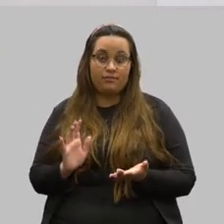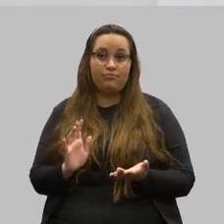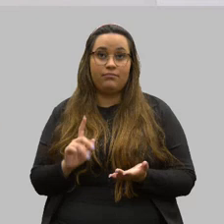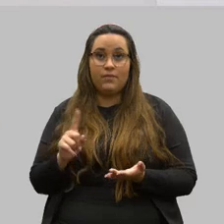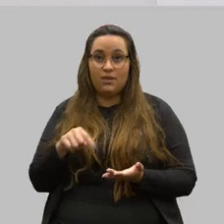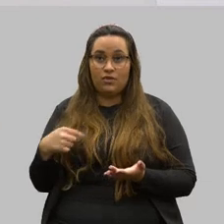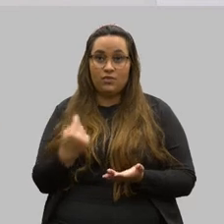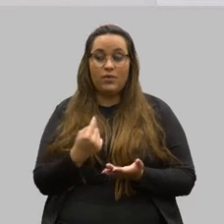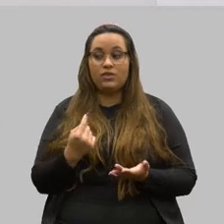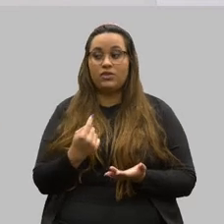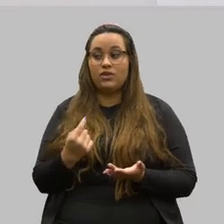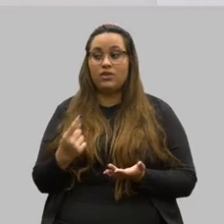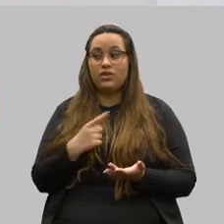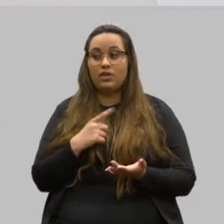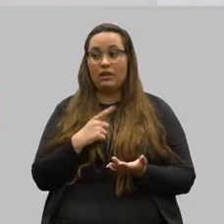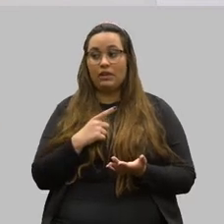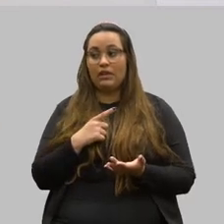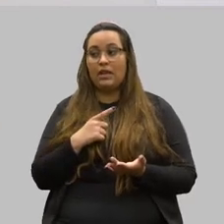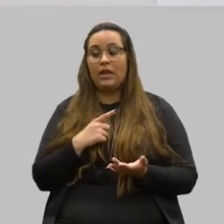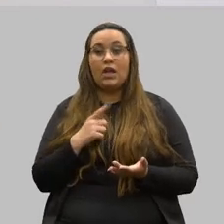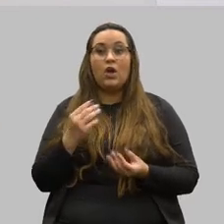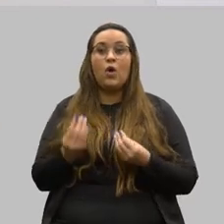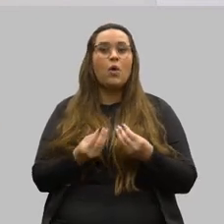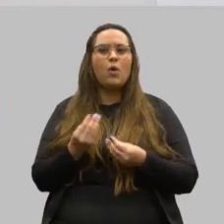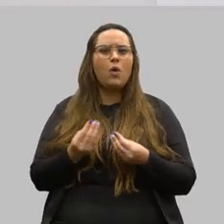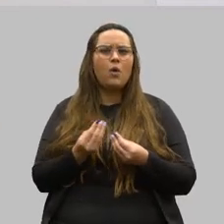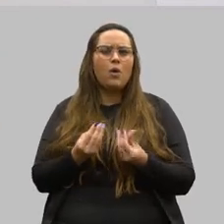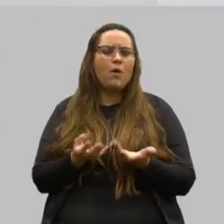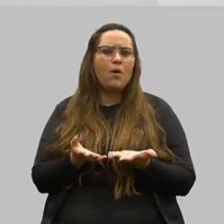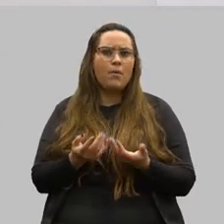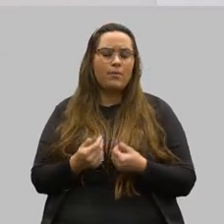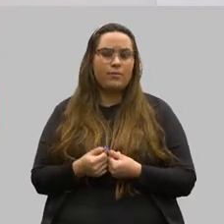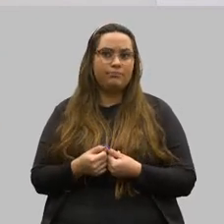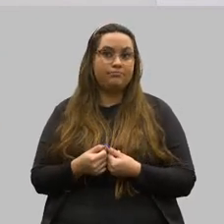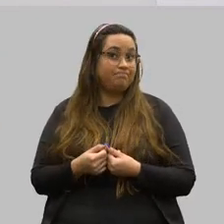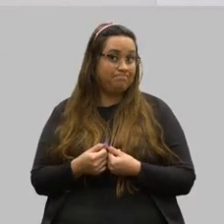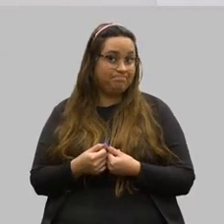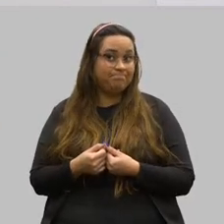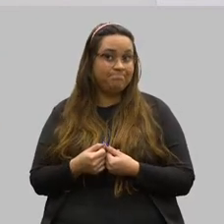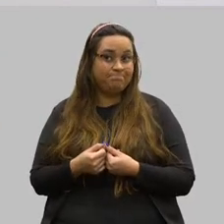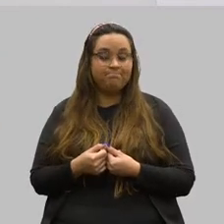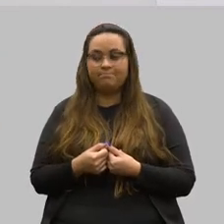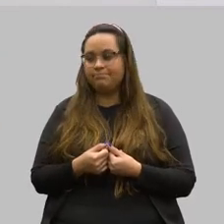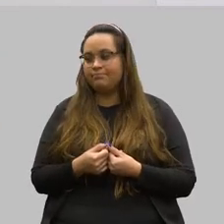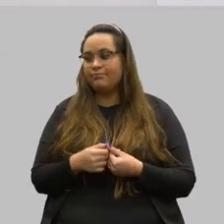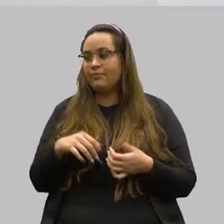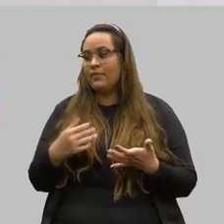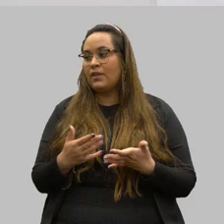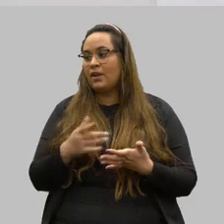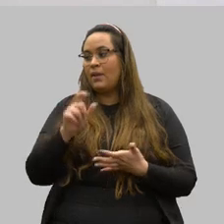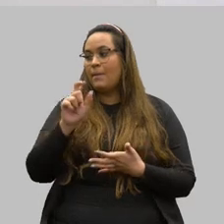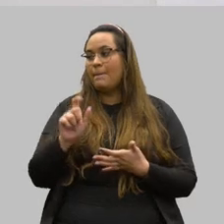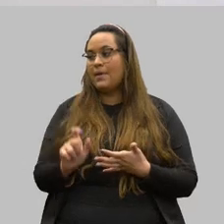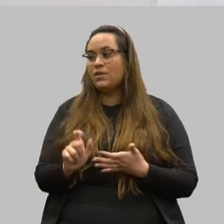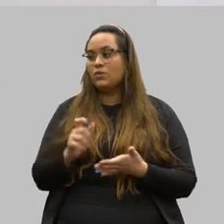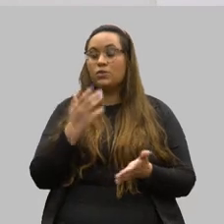isso no segundo semestre como nós enfrentaremos aí quando eh a a pessoa perder a casa a família